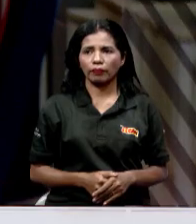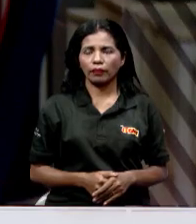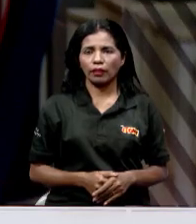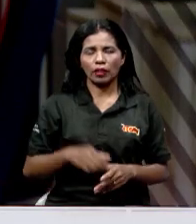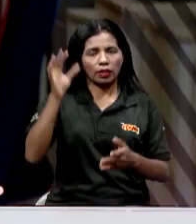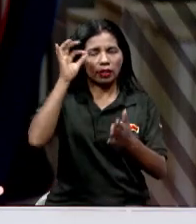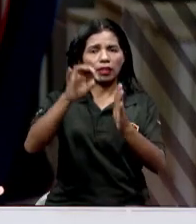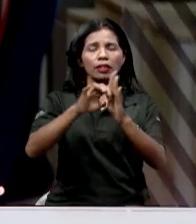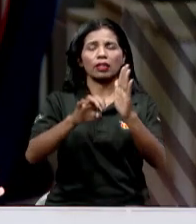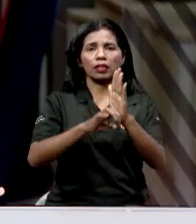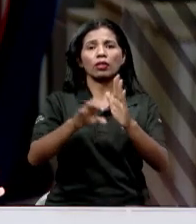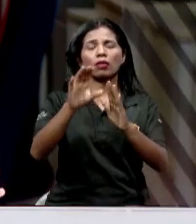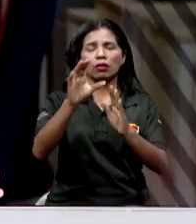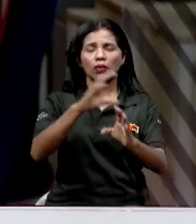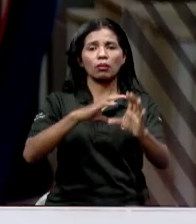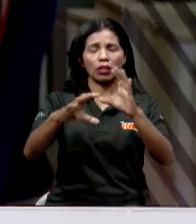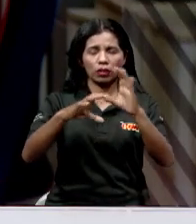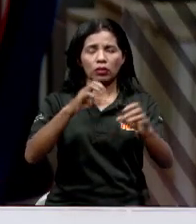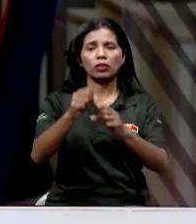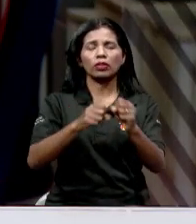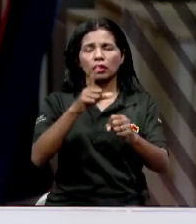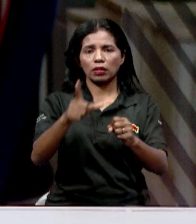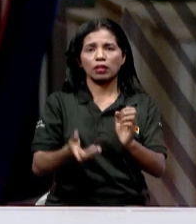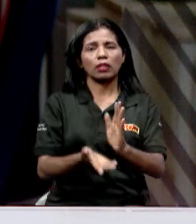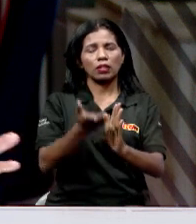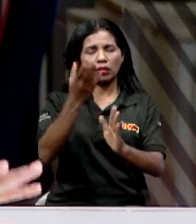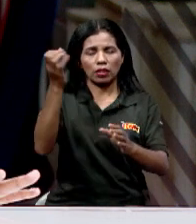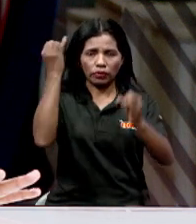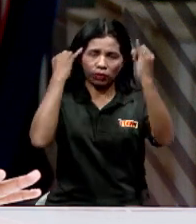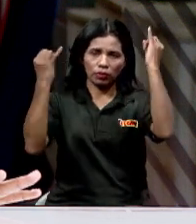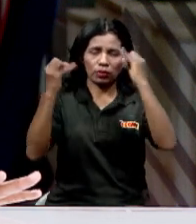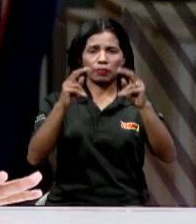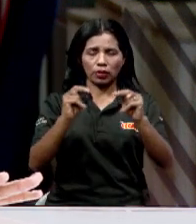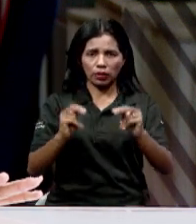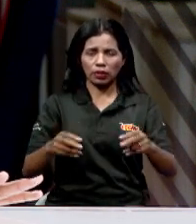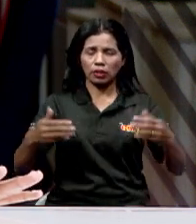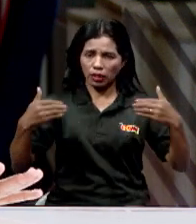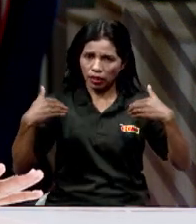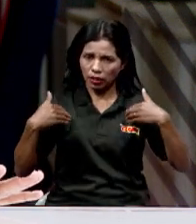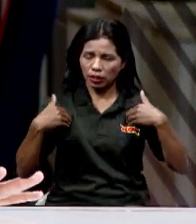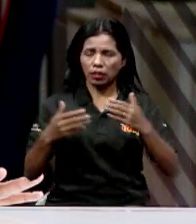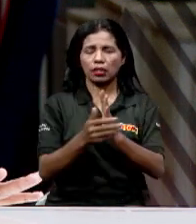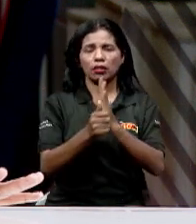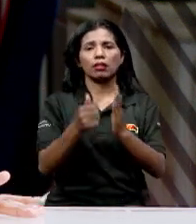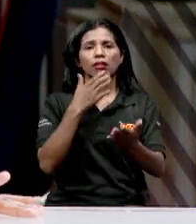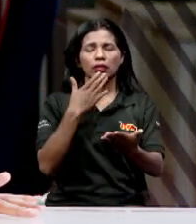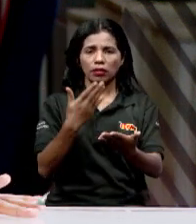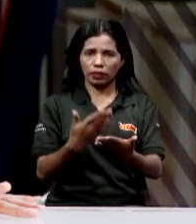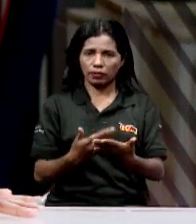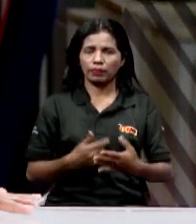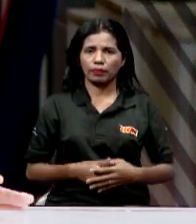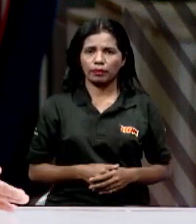Secretário de Comunicação Social considera a atuação e qualidade de informação precisa de capacidade intelectual, profissional no